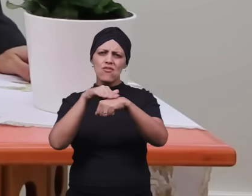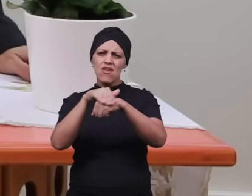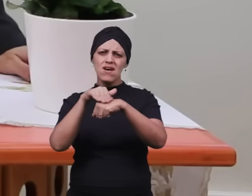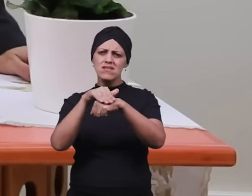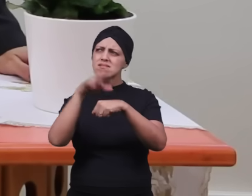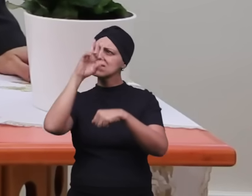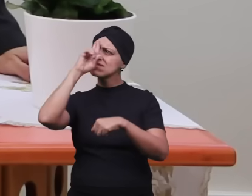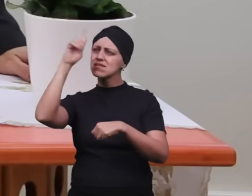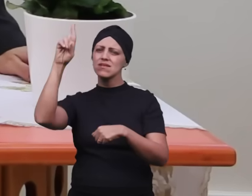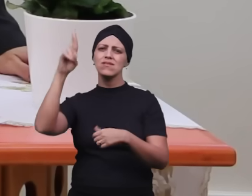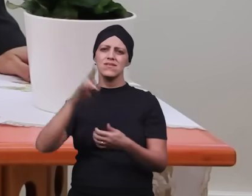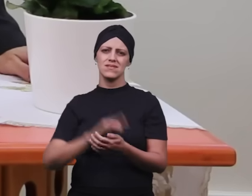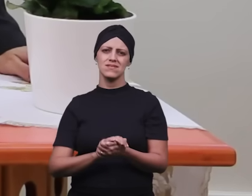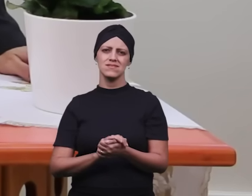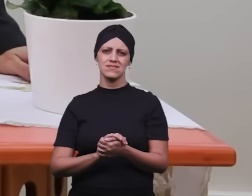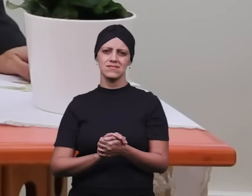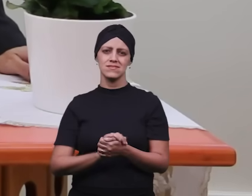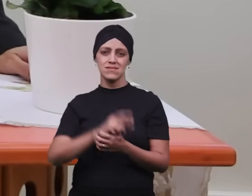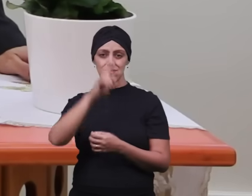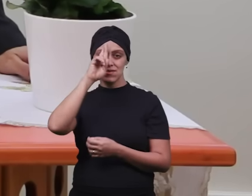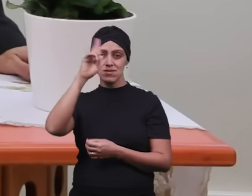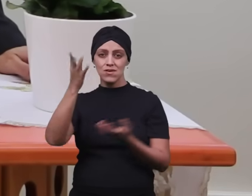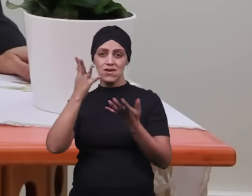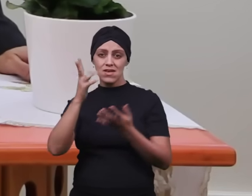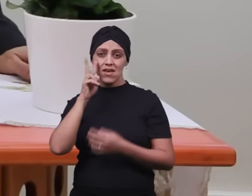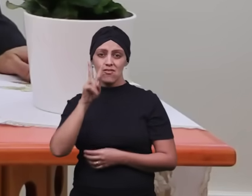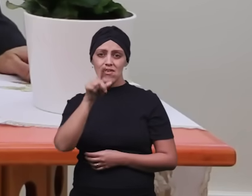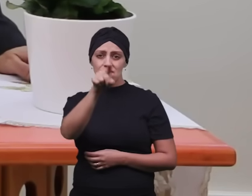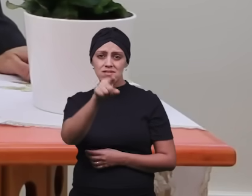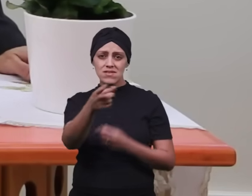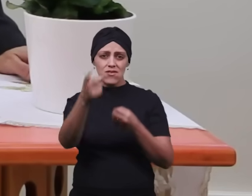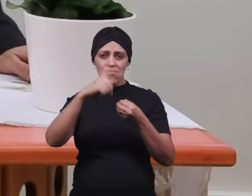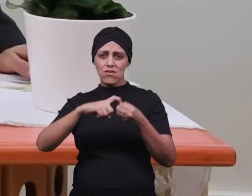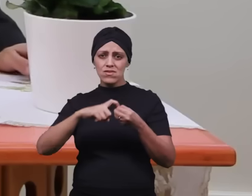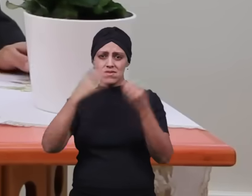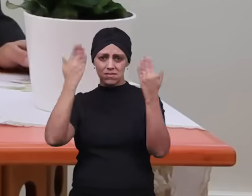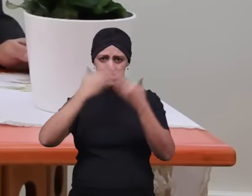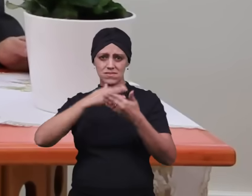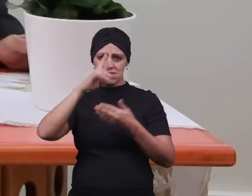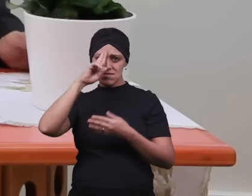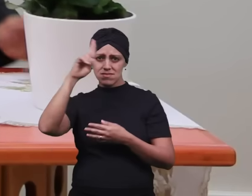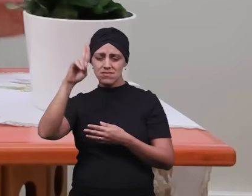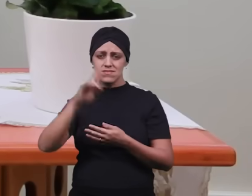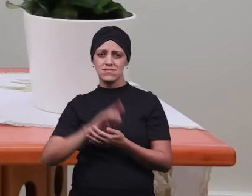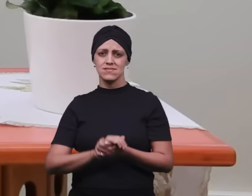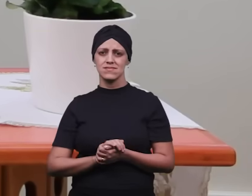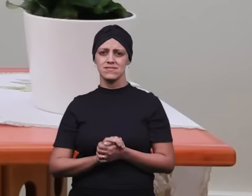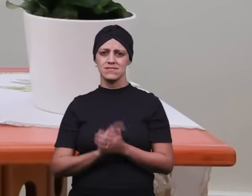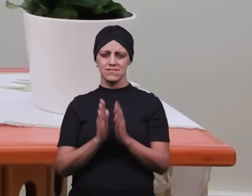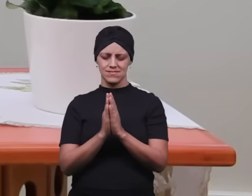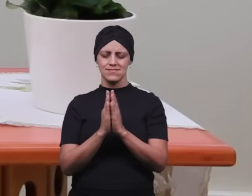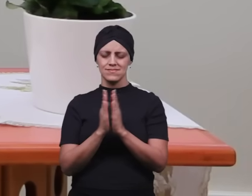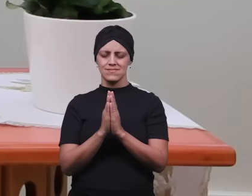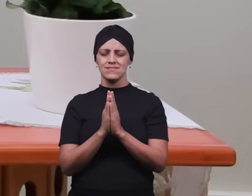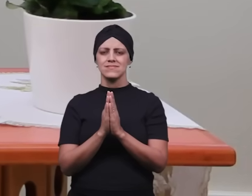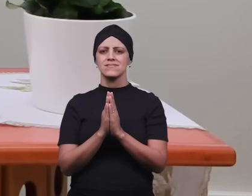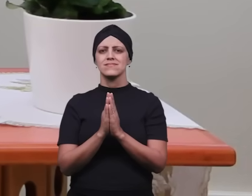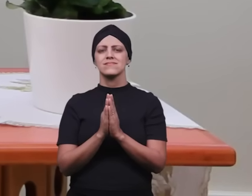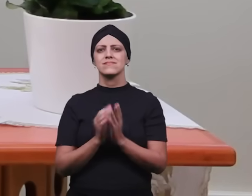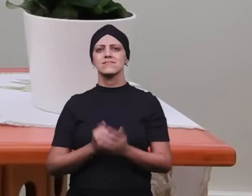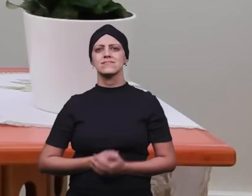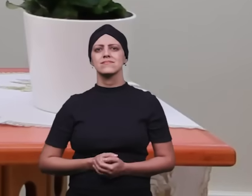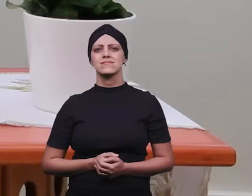com o Senhor. O Senhor quer te ver de volta na presença dEle. Vamos orar ao Senhor, agradecendo